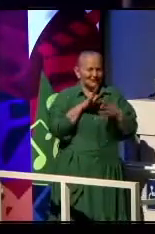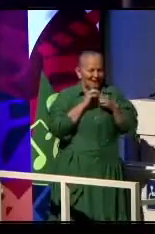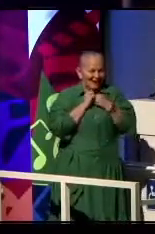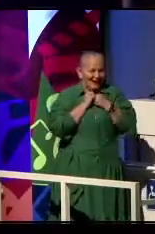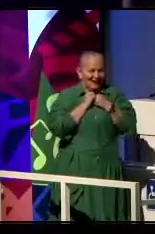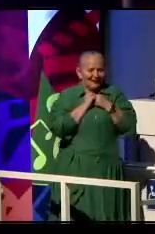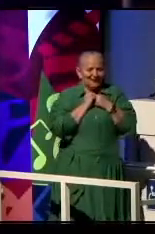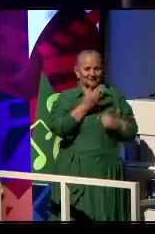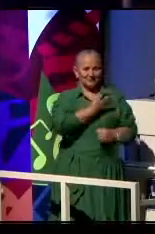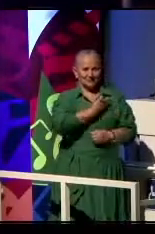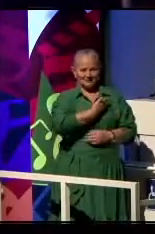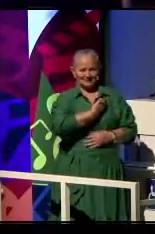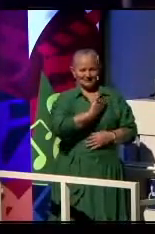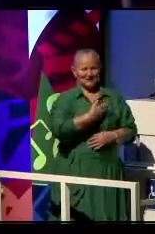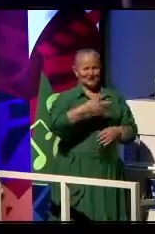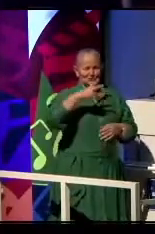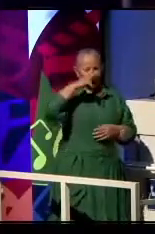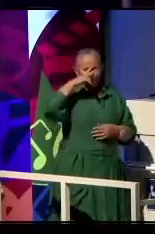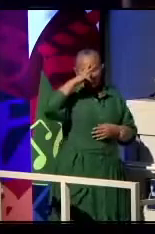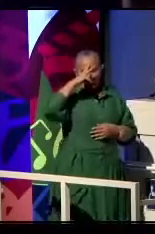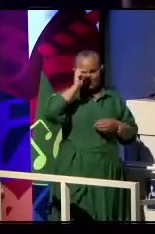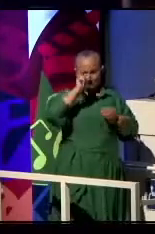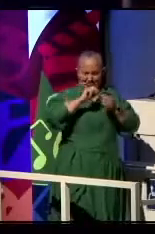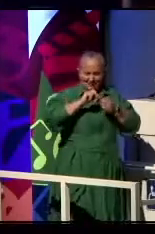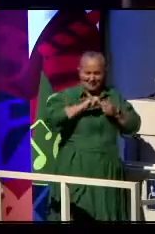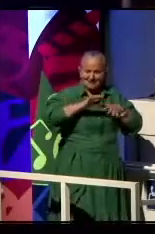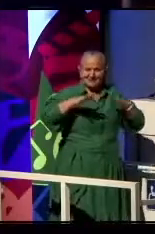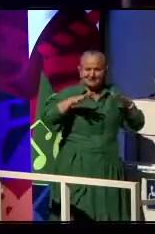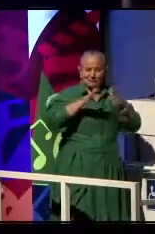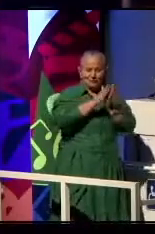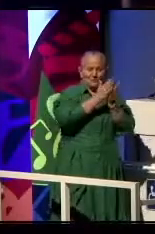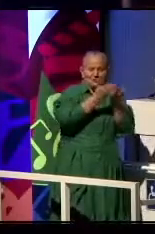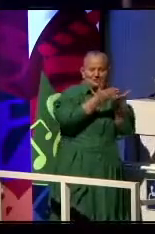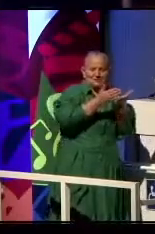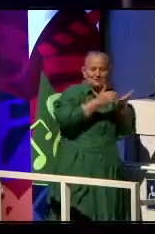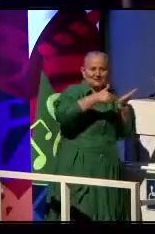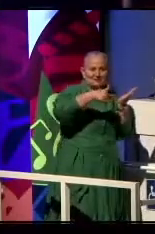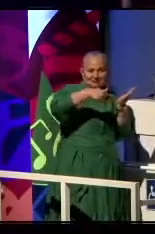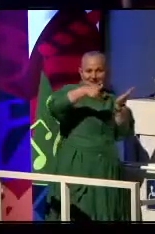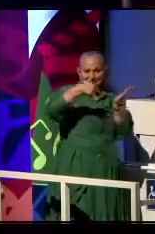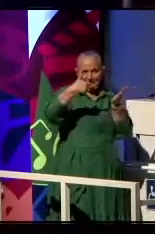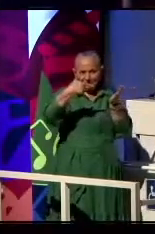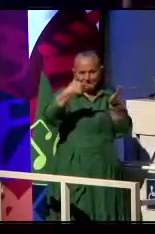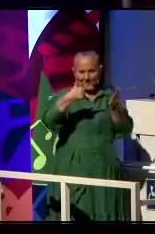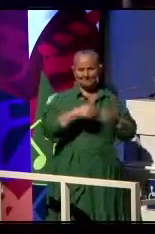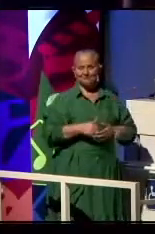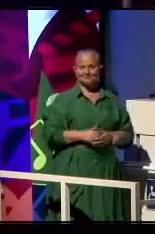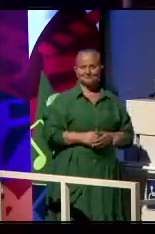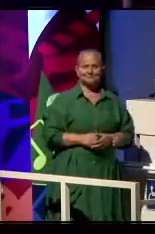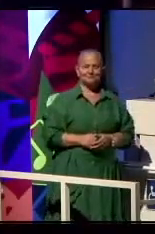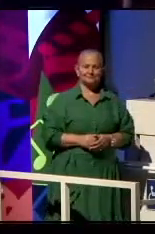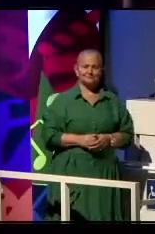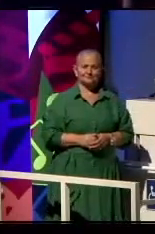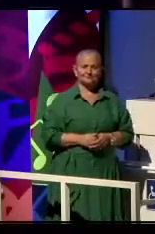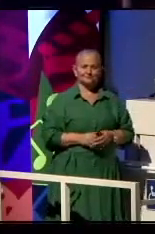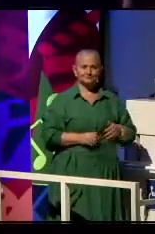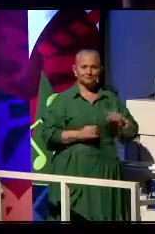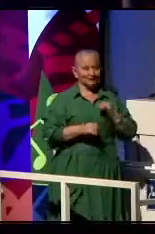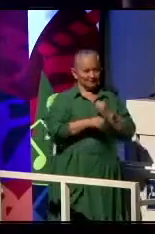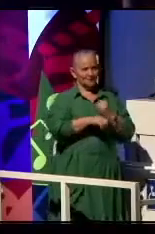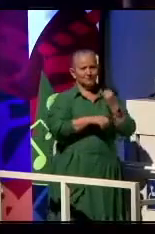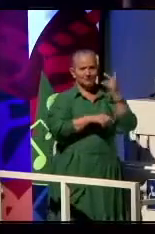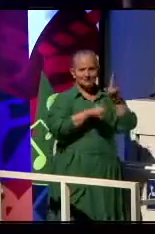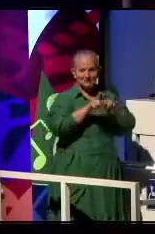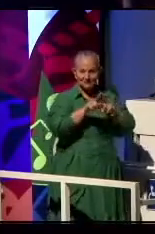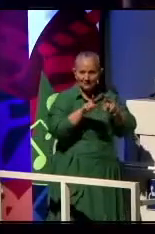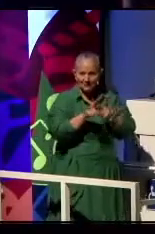da amizade, da criatividade, foi o álbum de 72. Pode passar? E interessante,